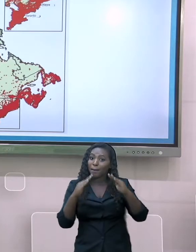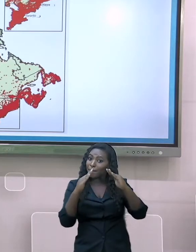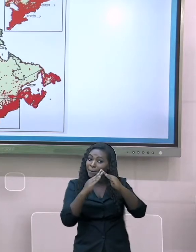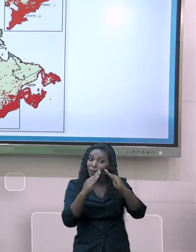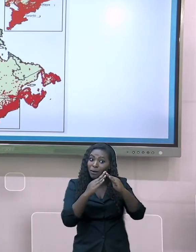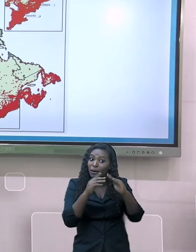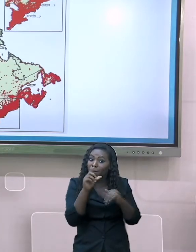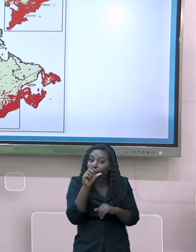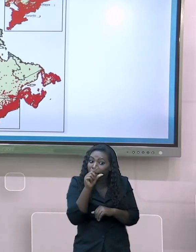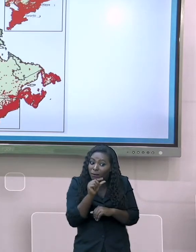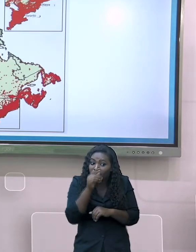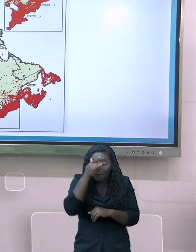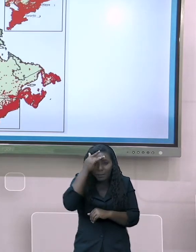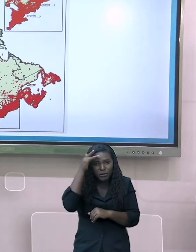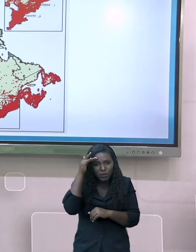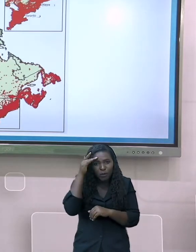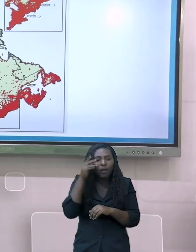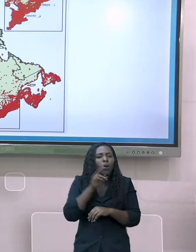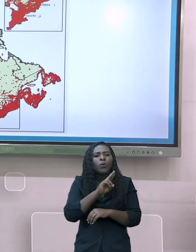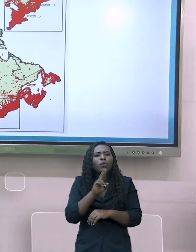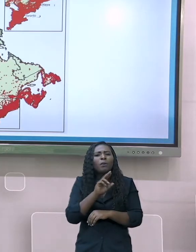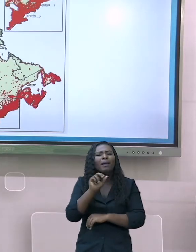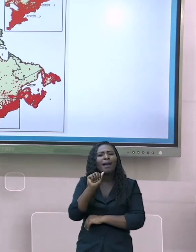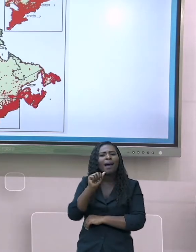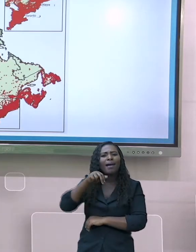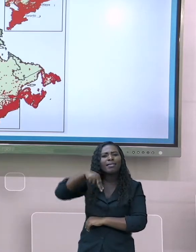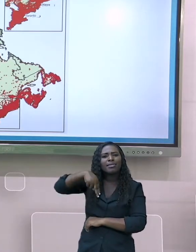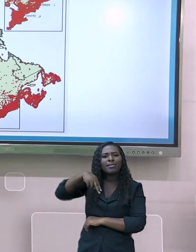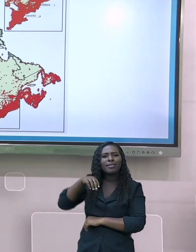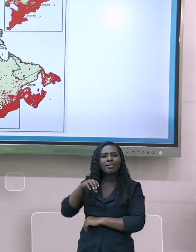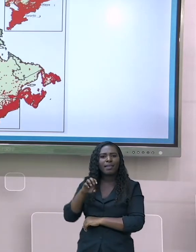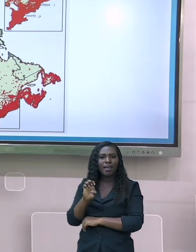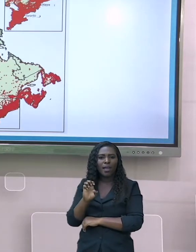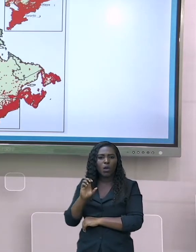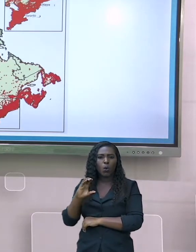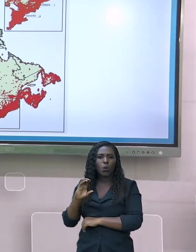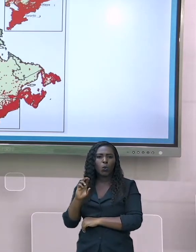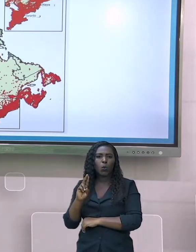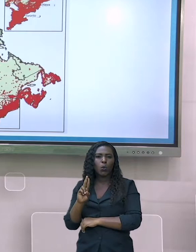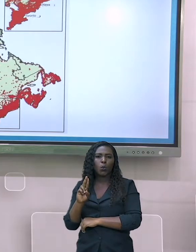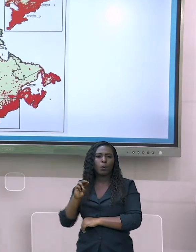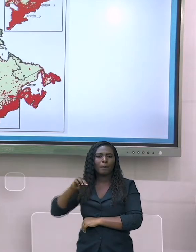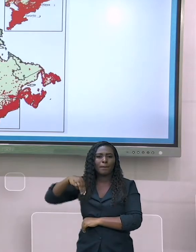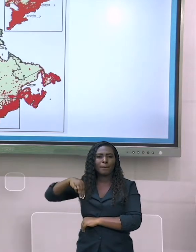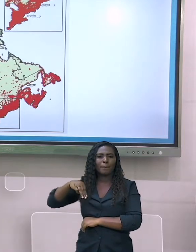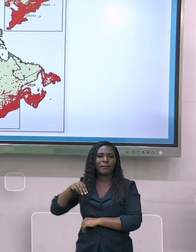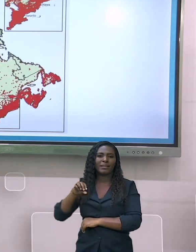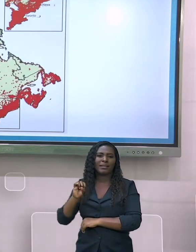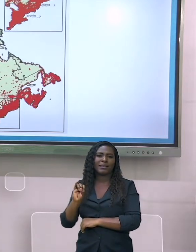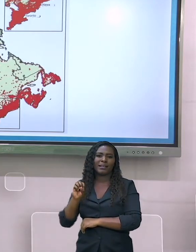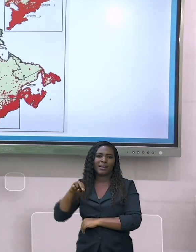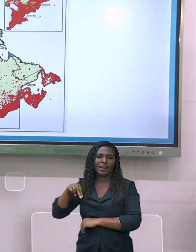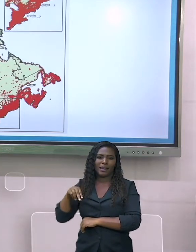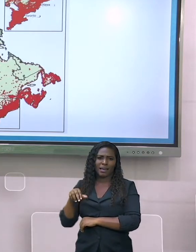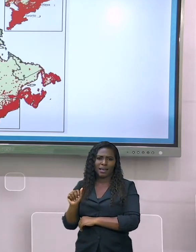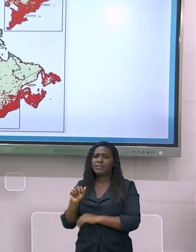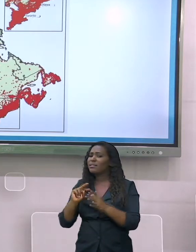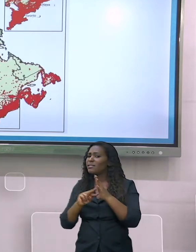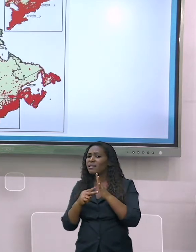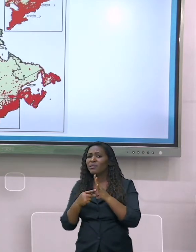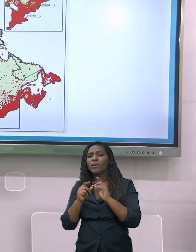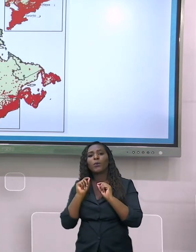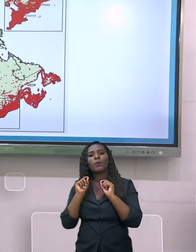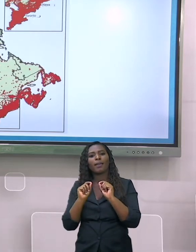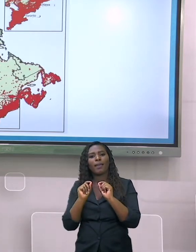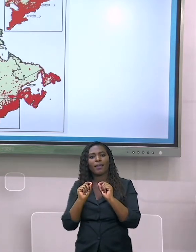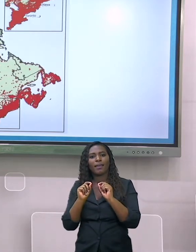vão falar anecúmena, quer dizer, não é povoado, devido à